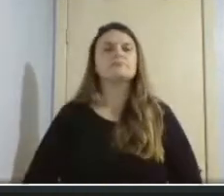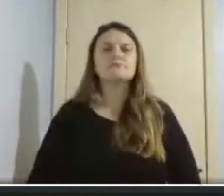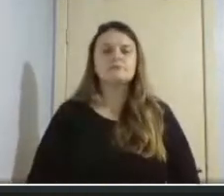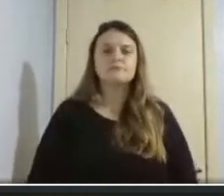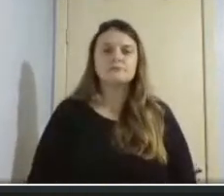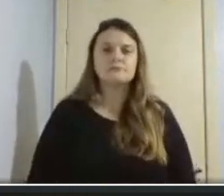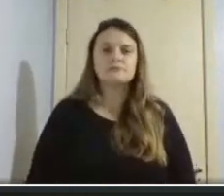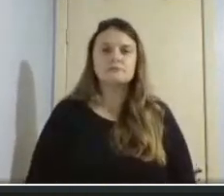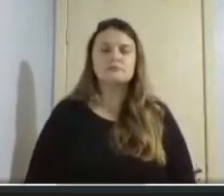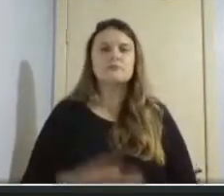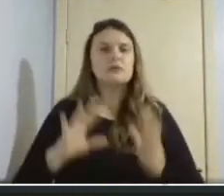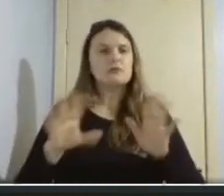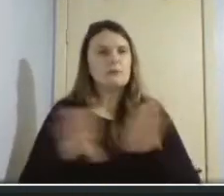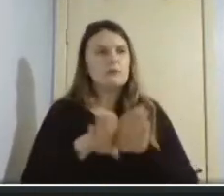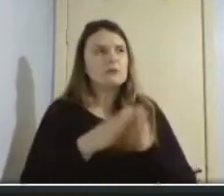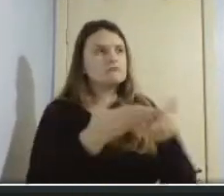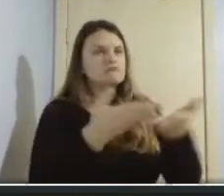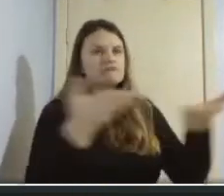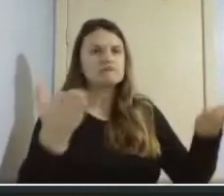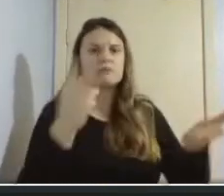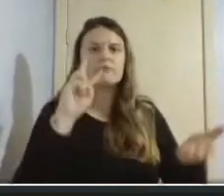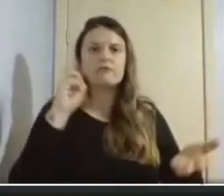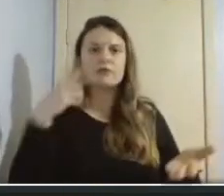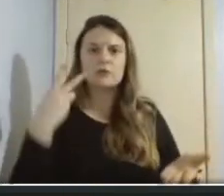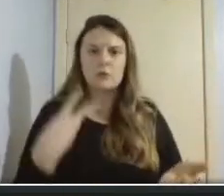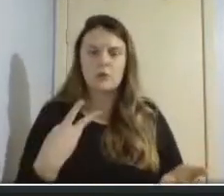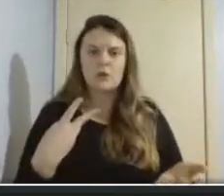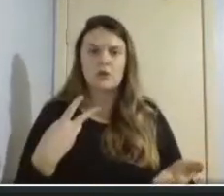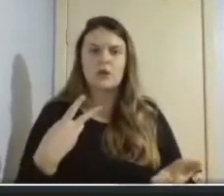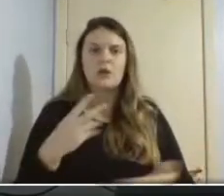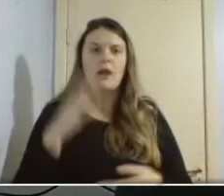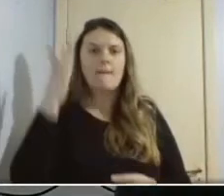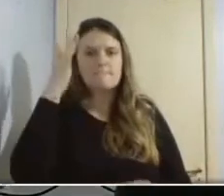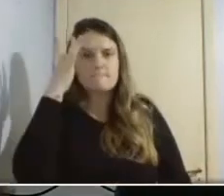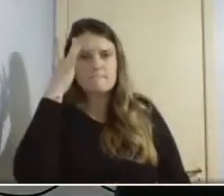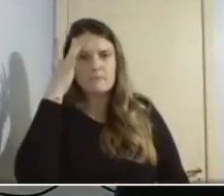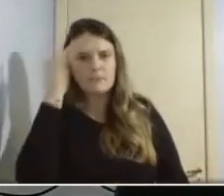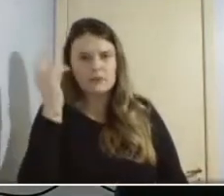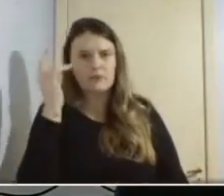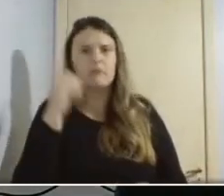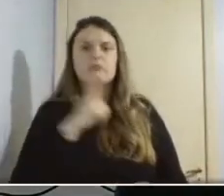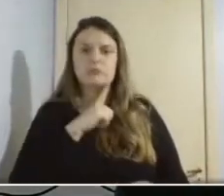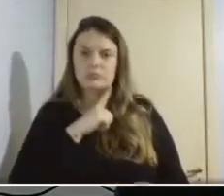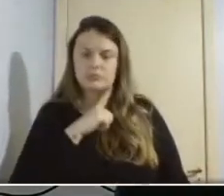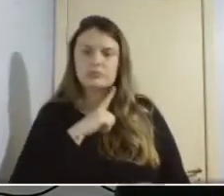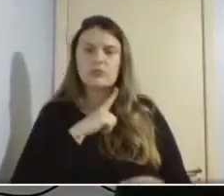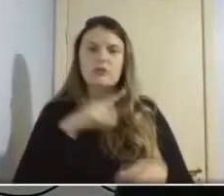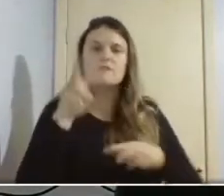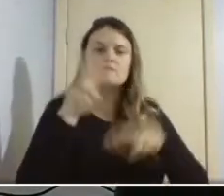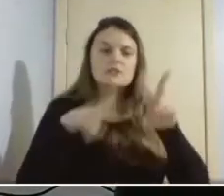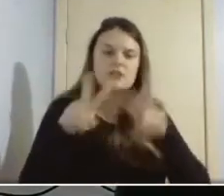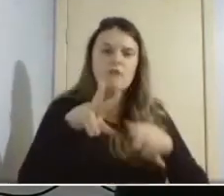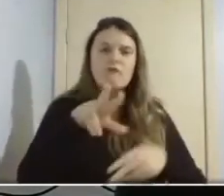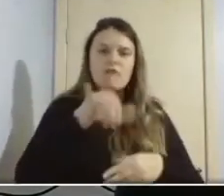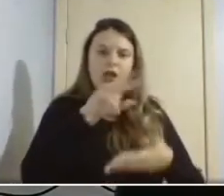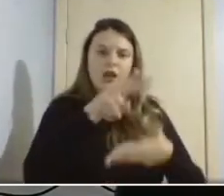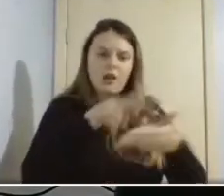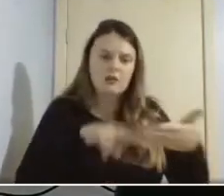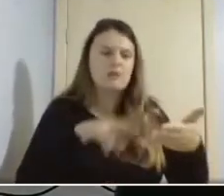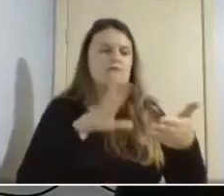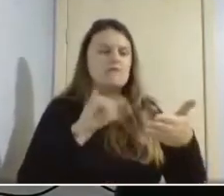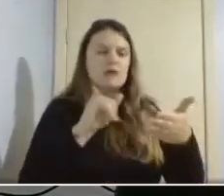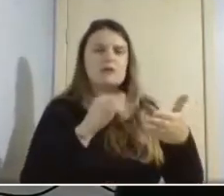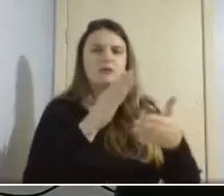vereadores, a partir do dia de amanhã, têm já uma visão, já têm o projeto na mão já há alguns dias, vão poder